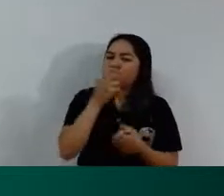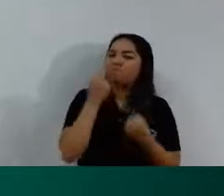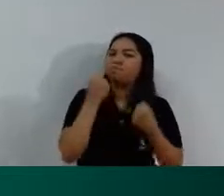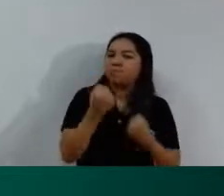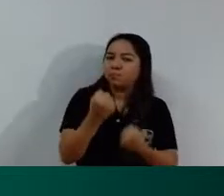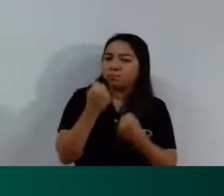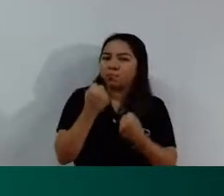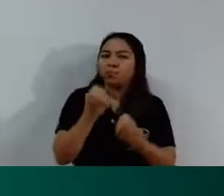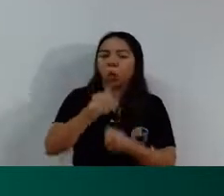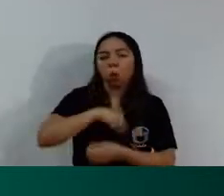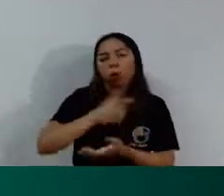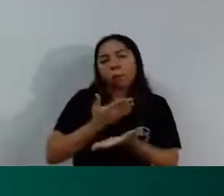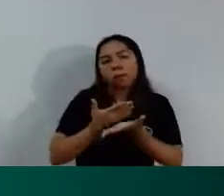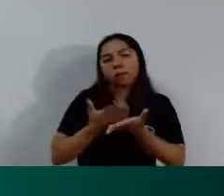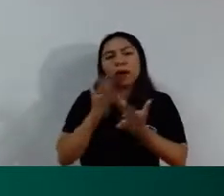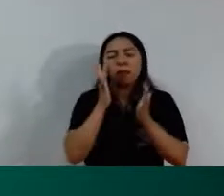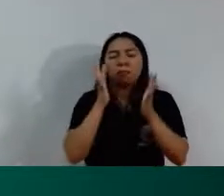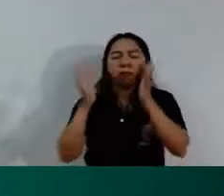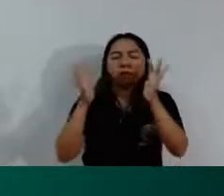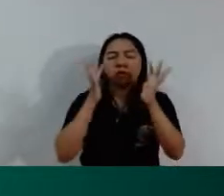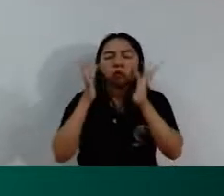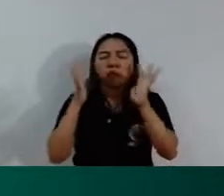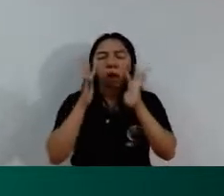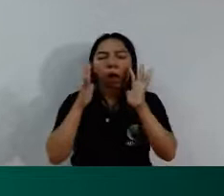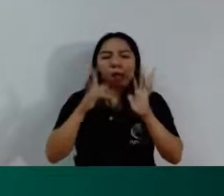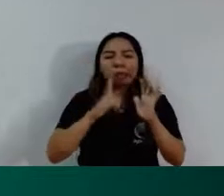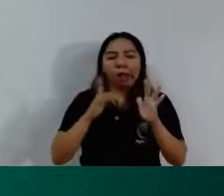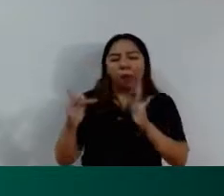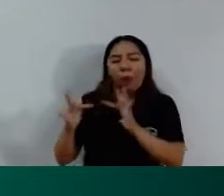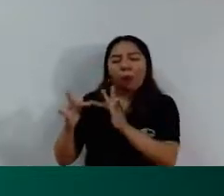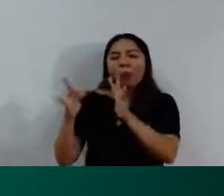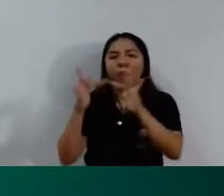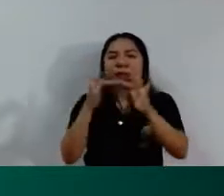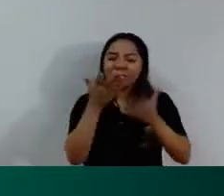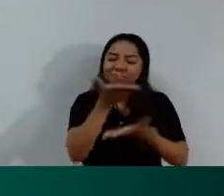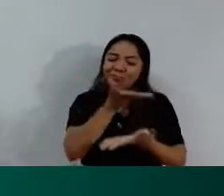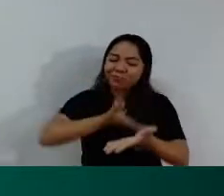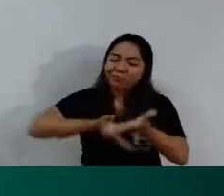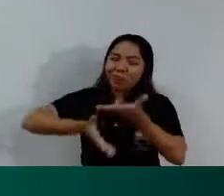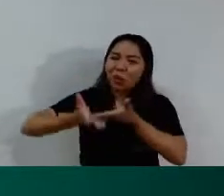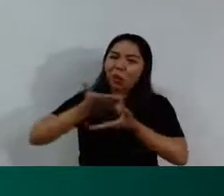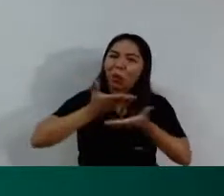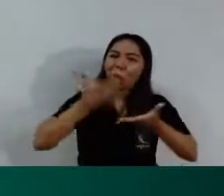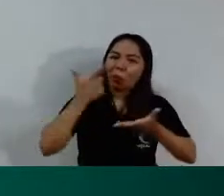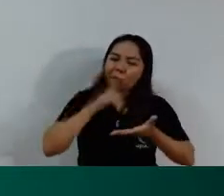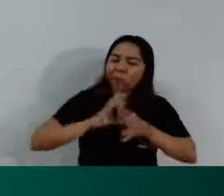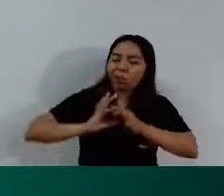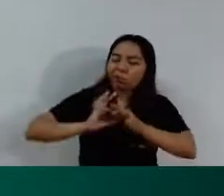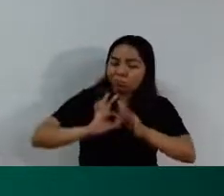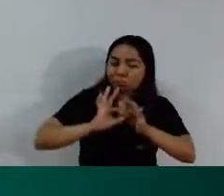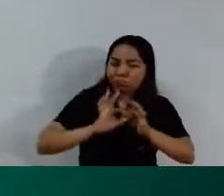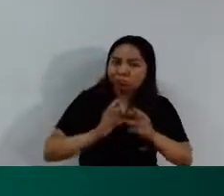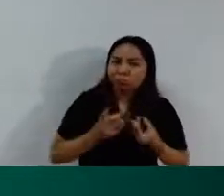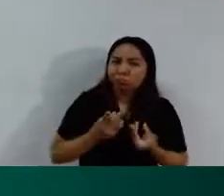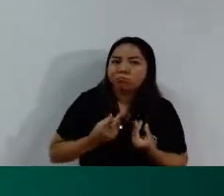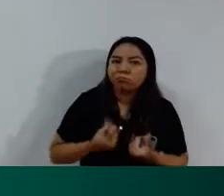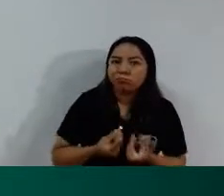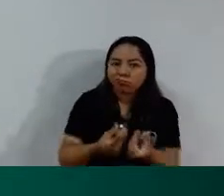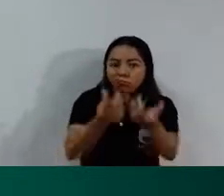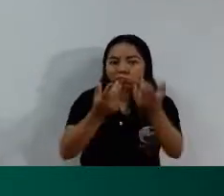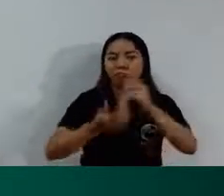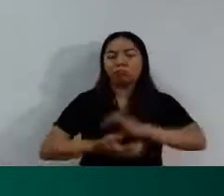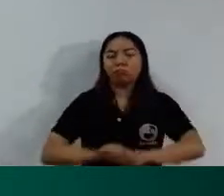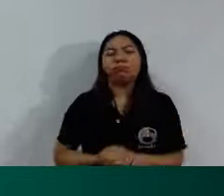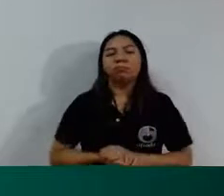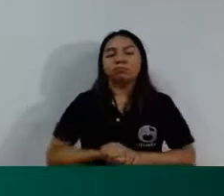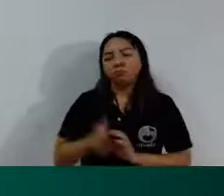nessa aproximação aqui que eu espero que Se fortaleça cada vez mais tá bom então desde já passa que a palavra